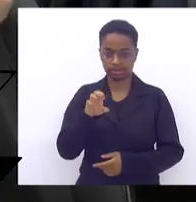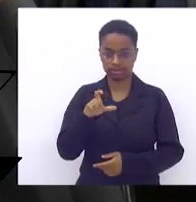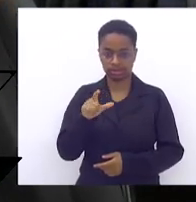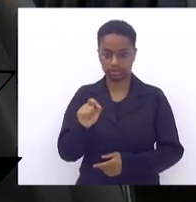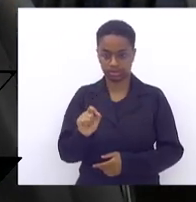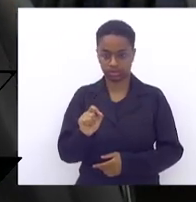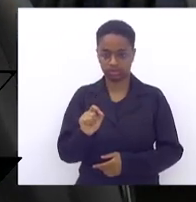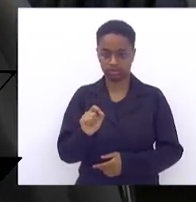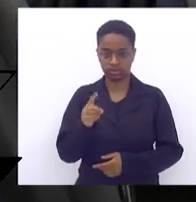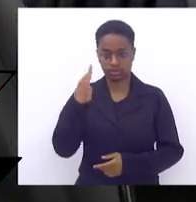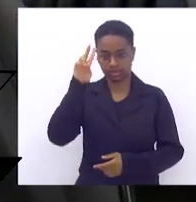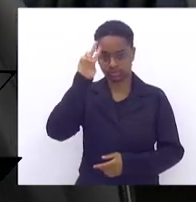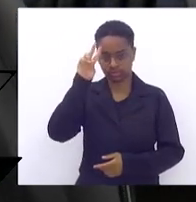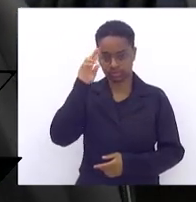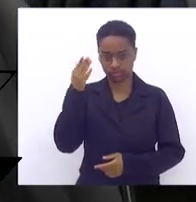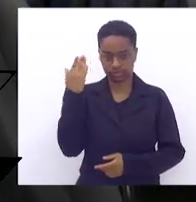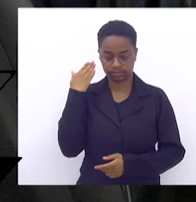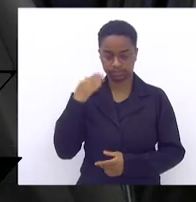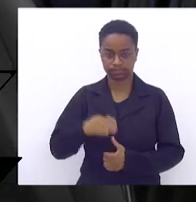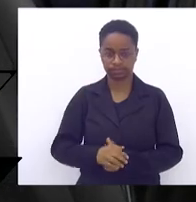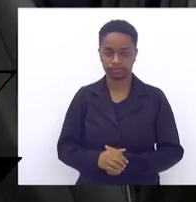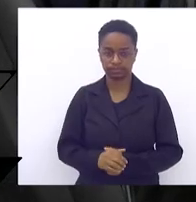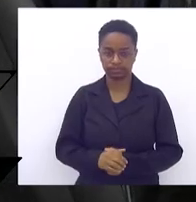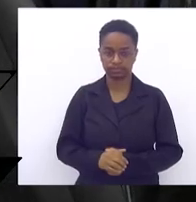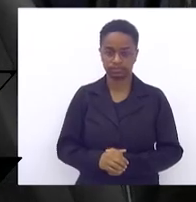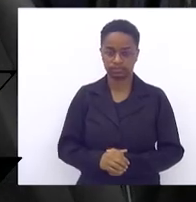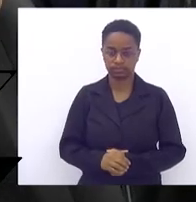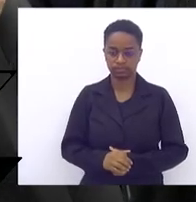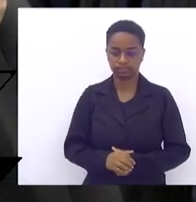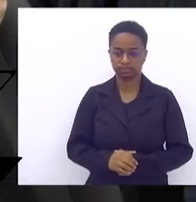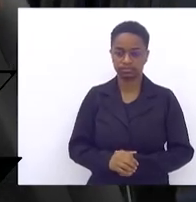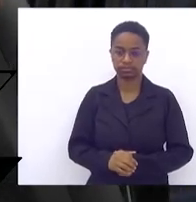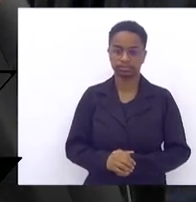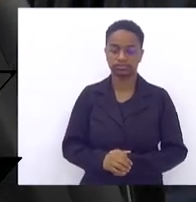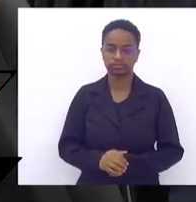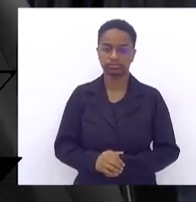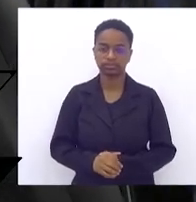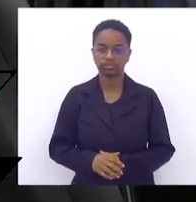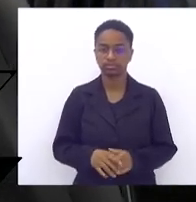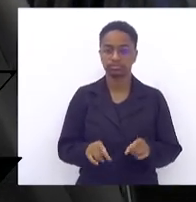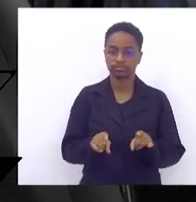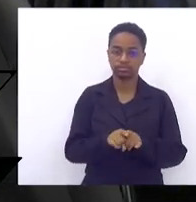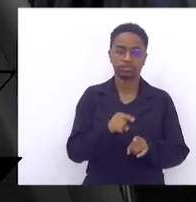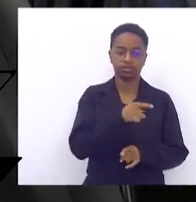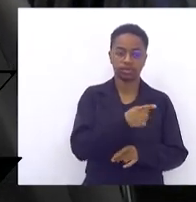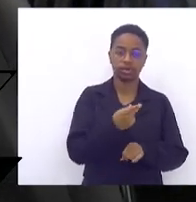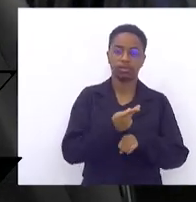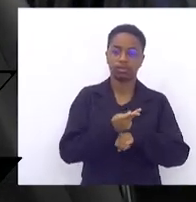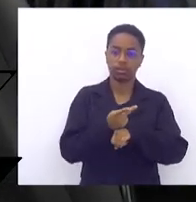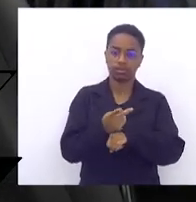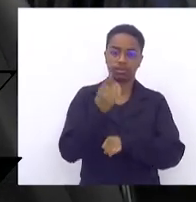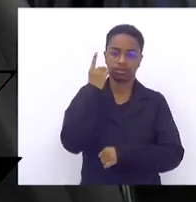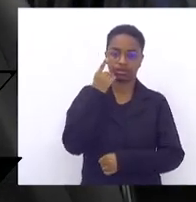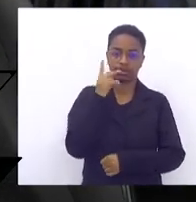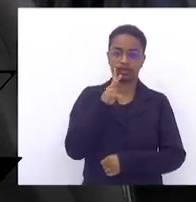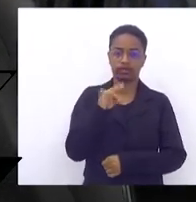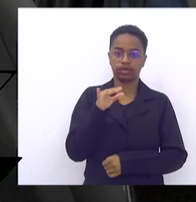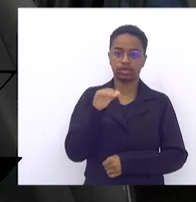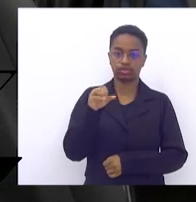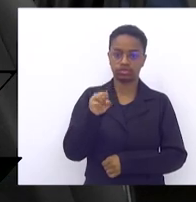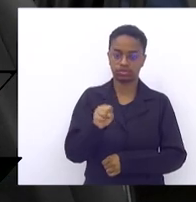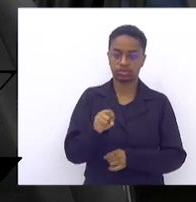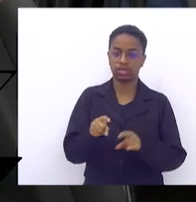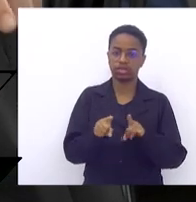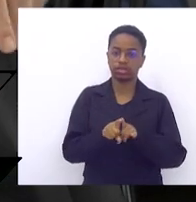gabinete na segunda-feira. Acho que também ele procurou o deputado Vinícius Cozzolino e também